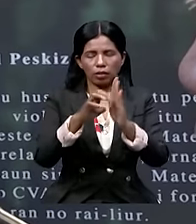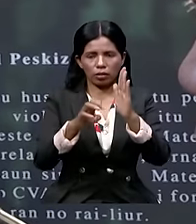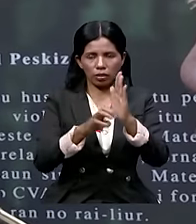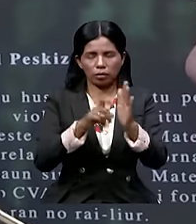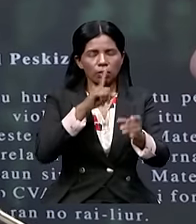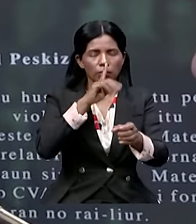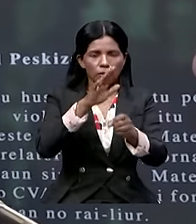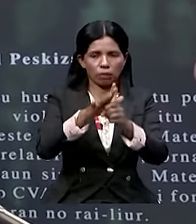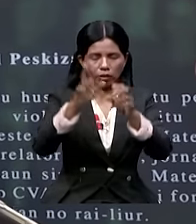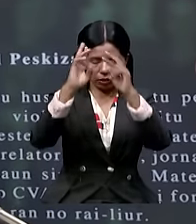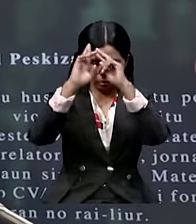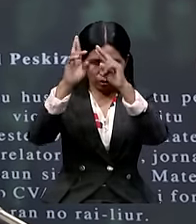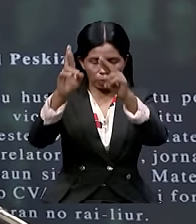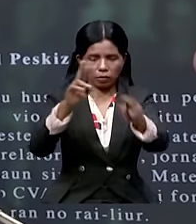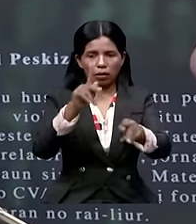cidadão, em direito humano.